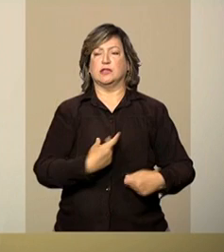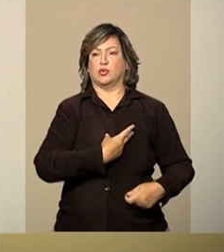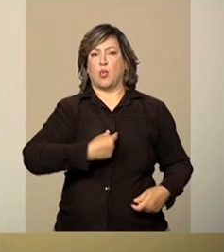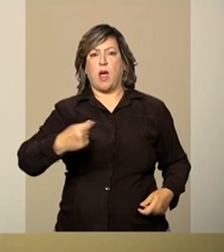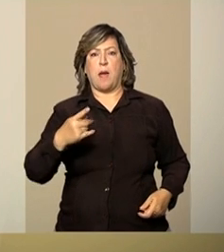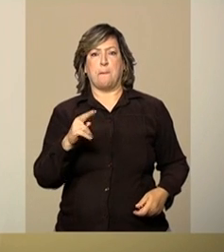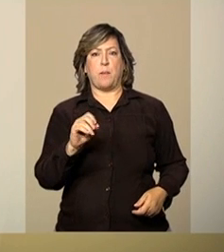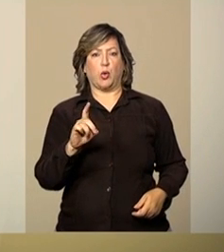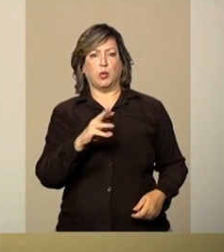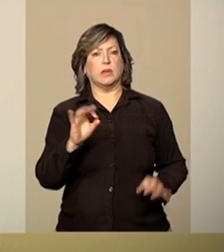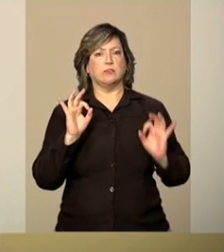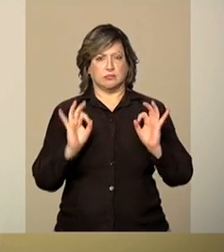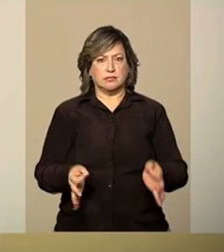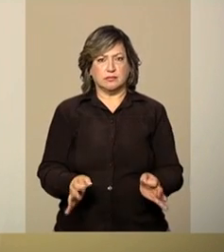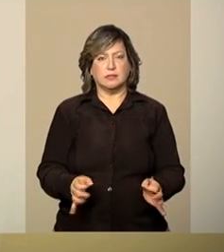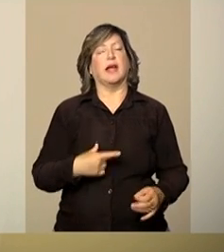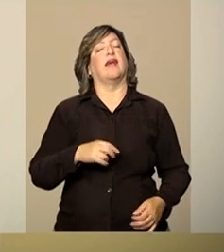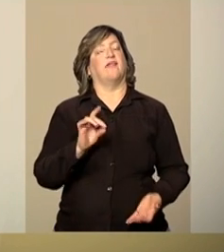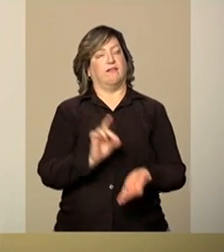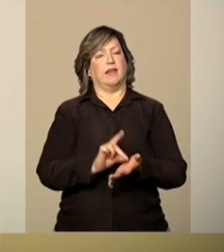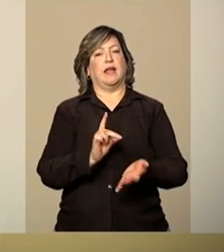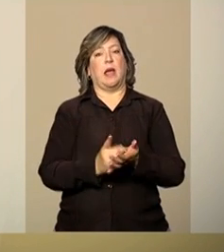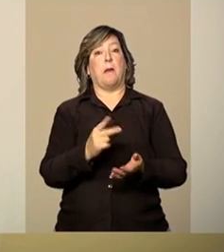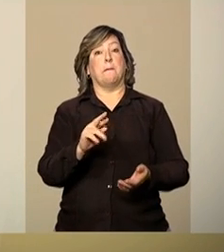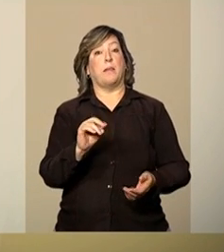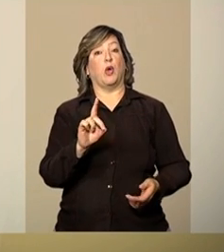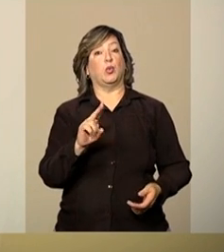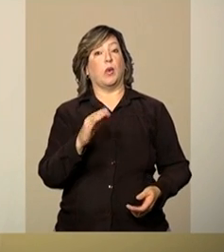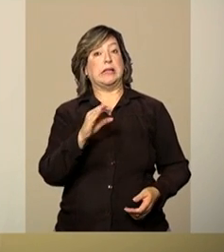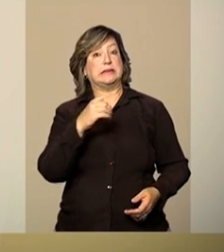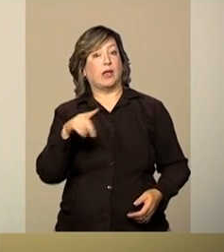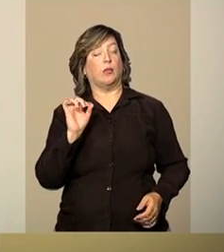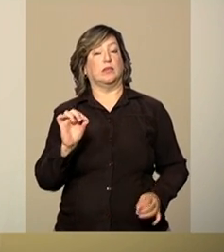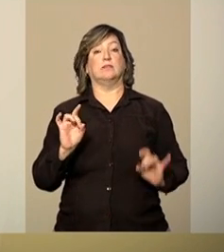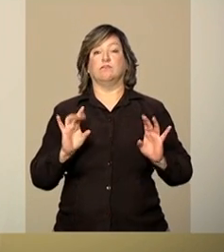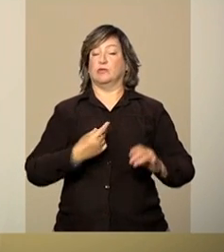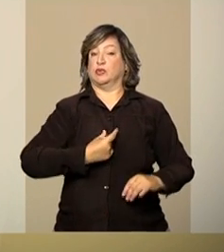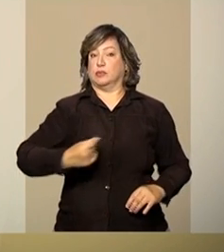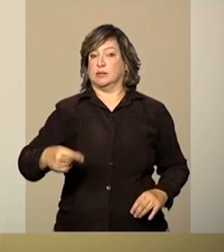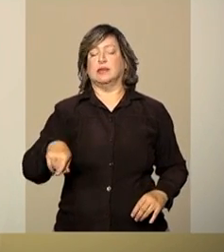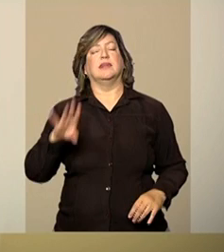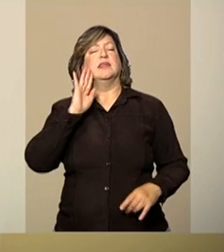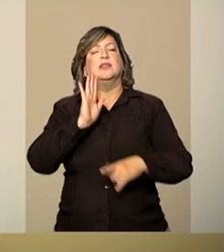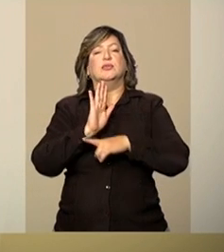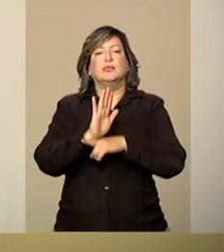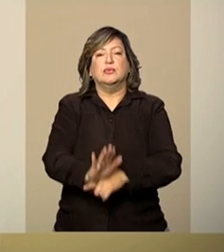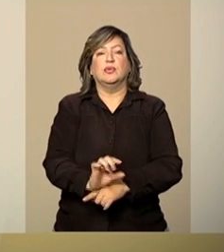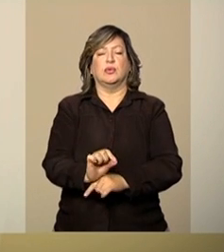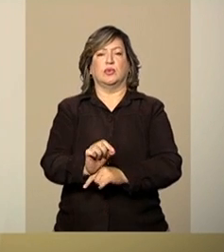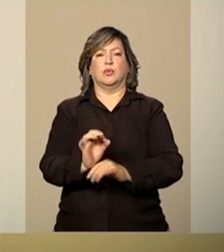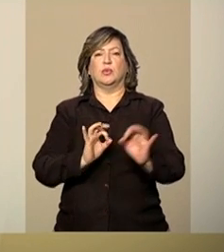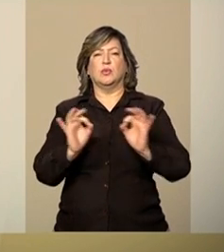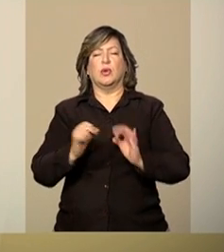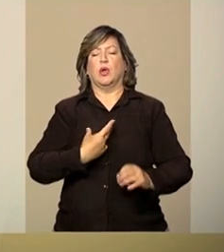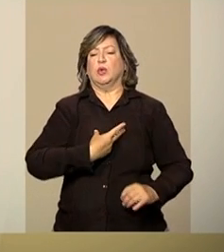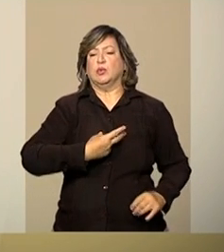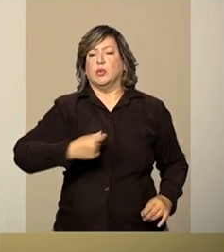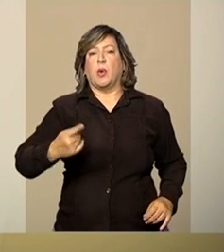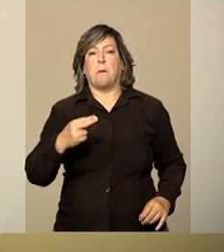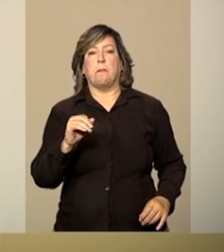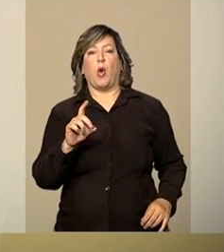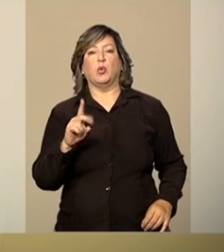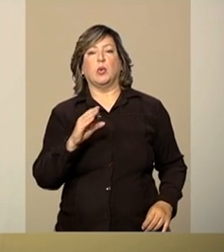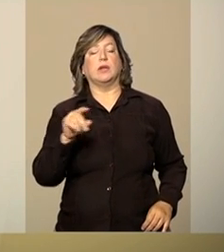presidenta ah Luciano É verdade Para apoiar nossos agricultores na adoção de práticas sustentáveis de